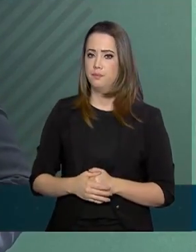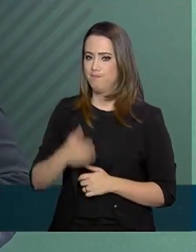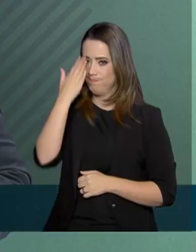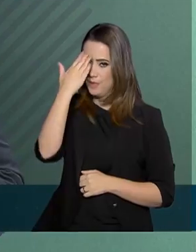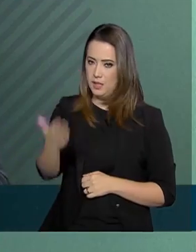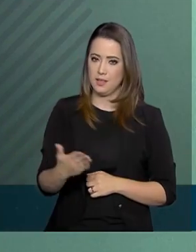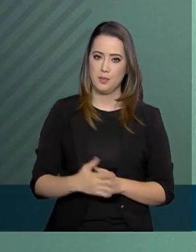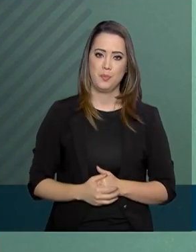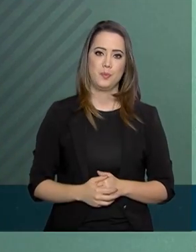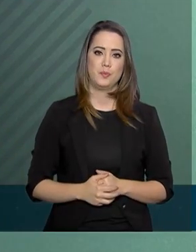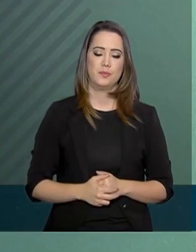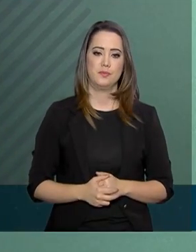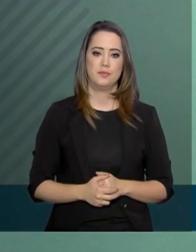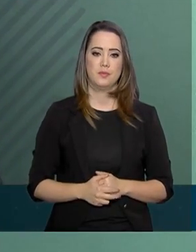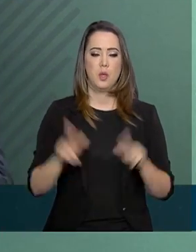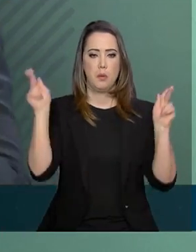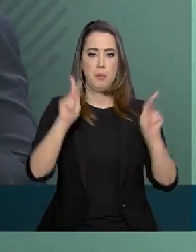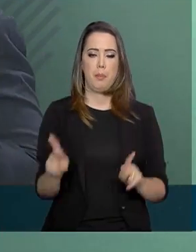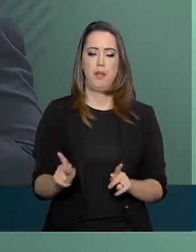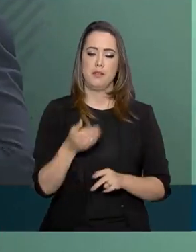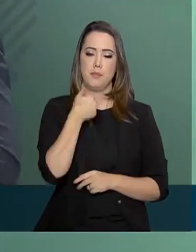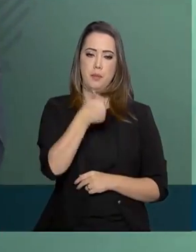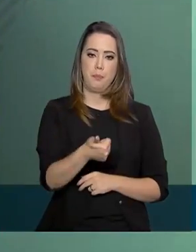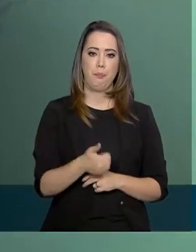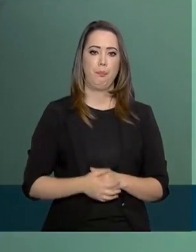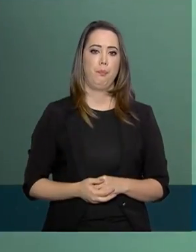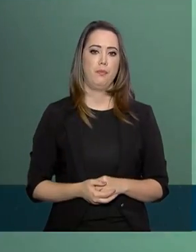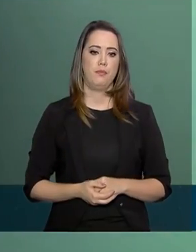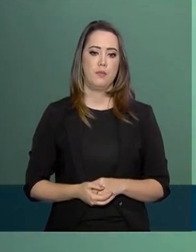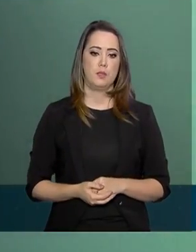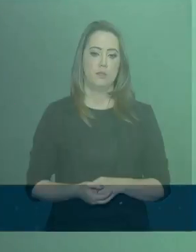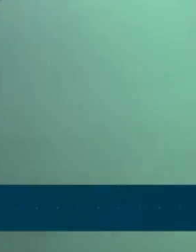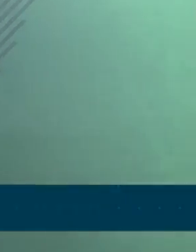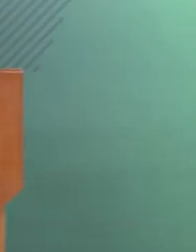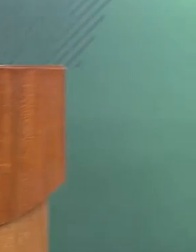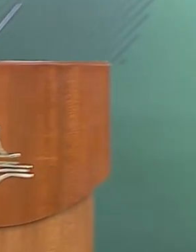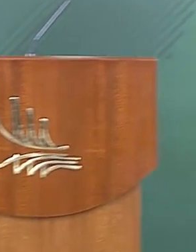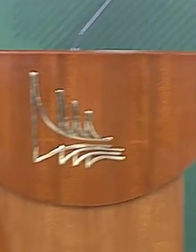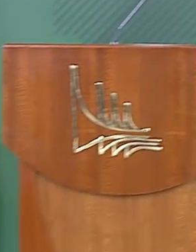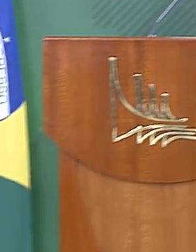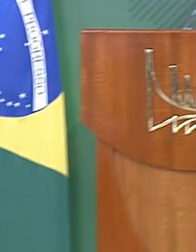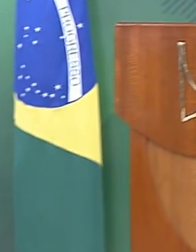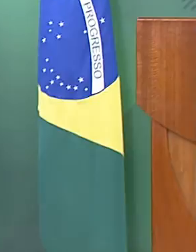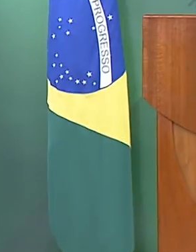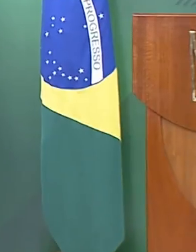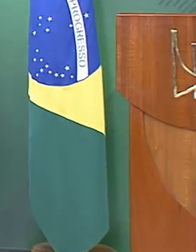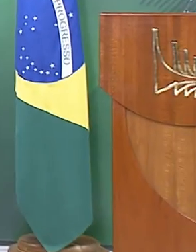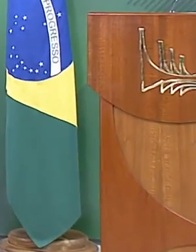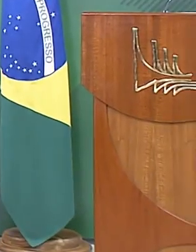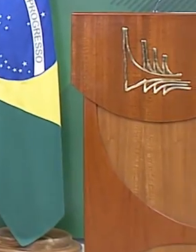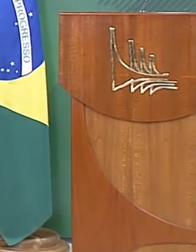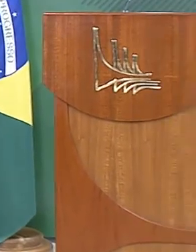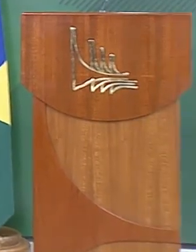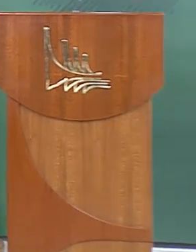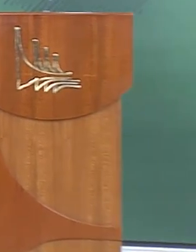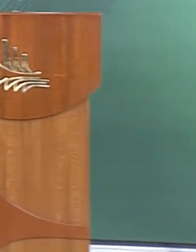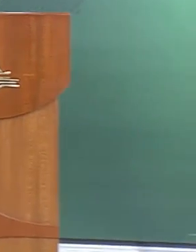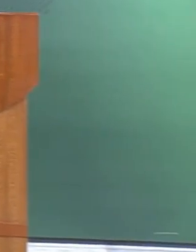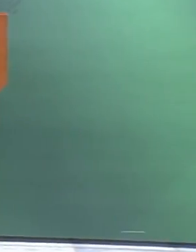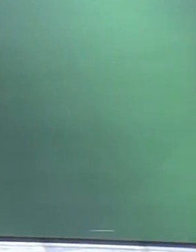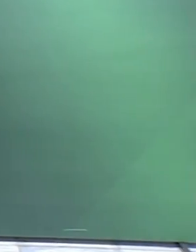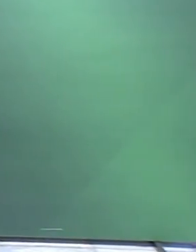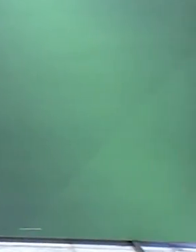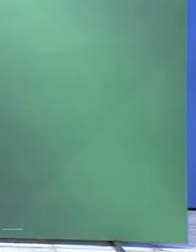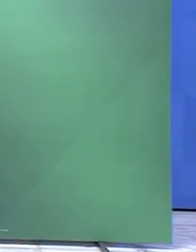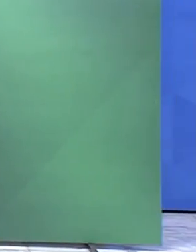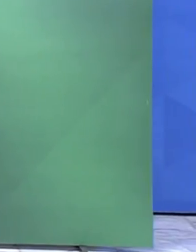obrigado pode bem atacava mais mas não perguntava é